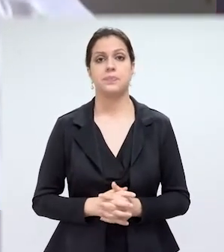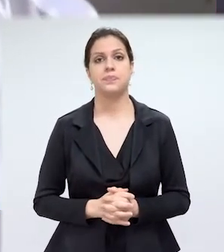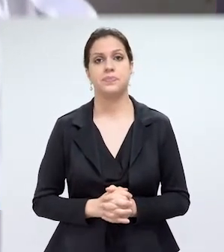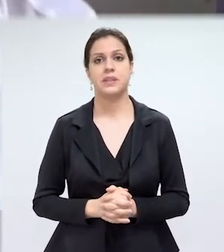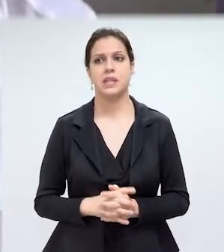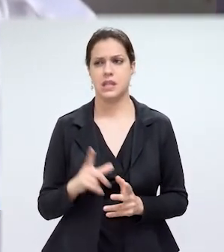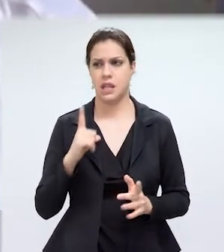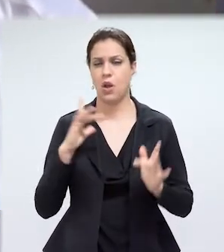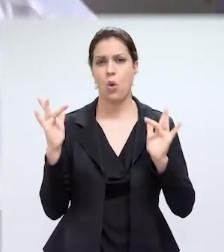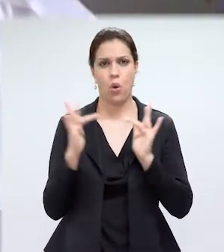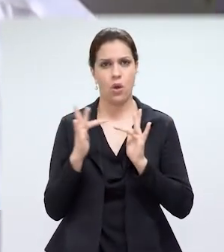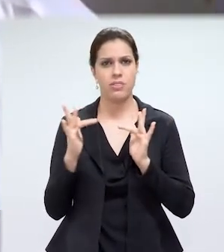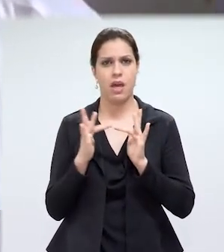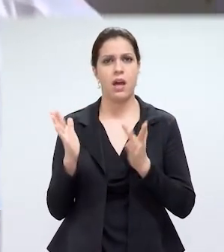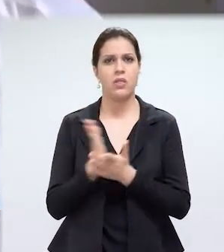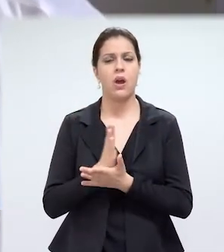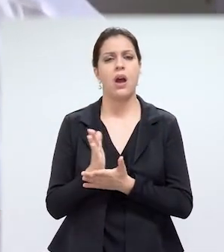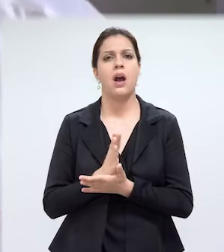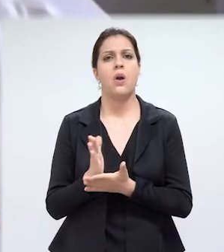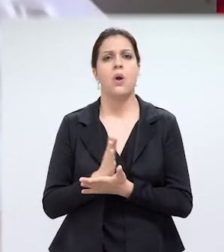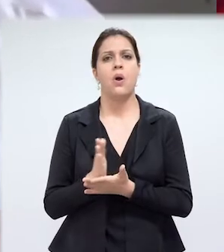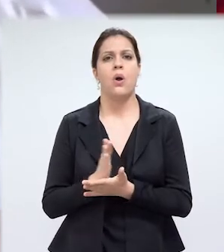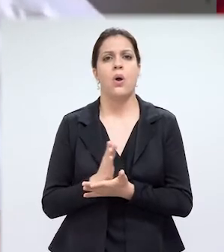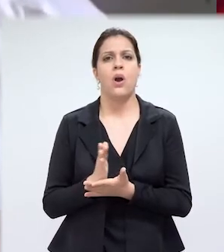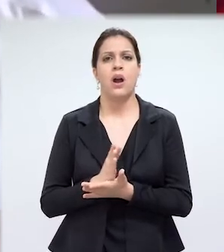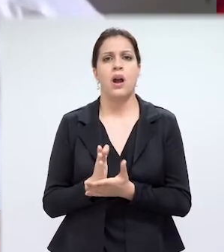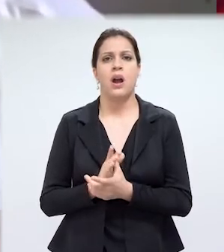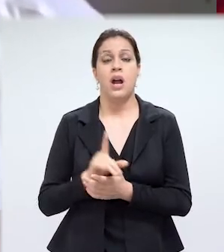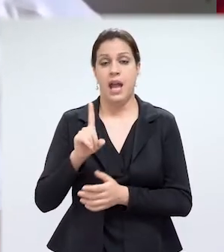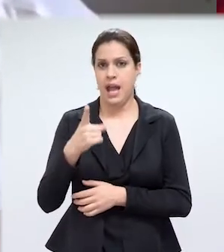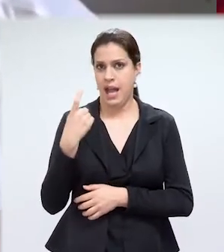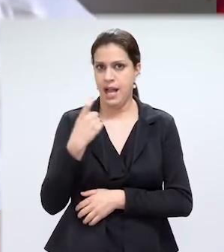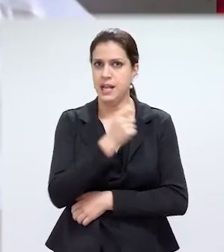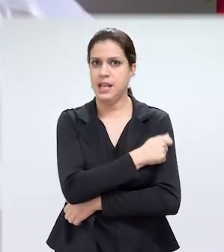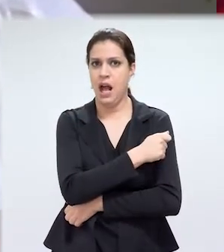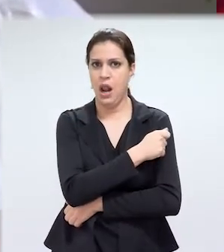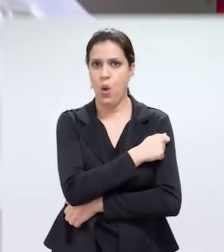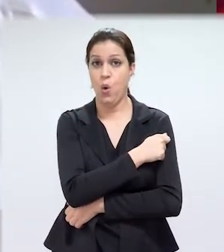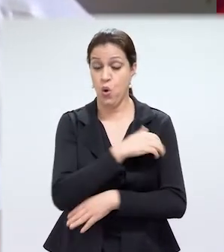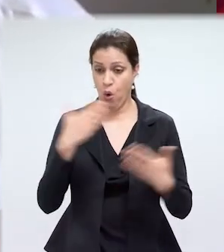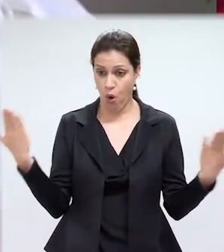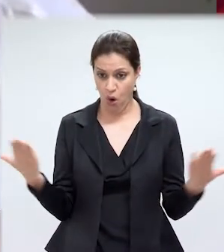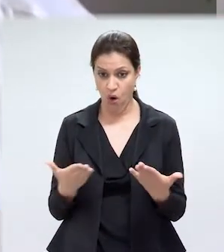né? Porque eu vejo assim, eu tenho contato com alguns